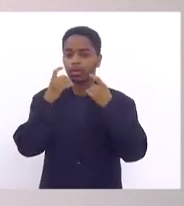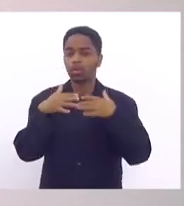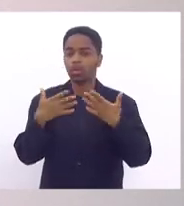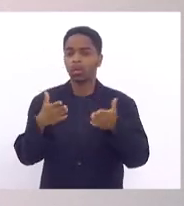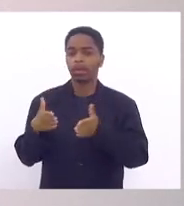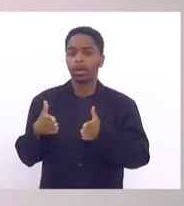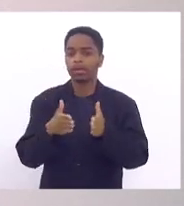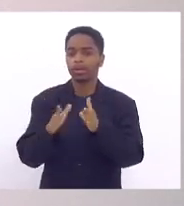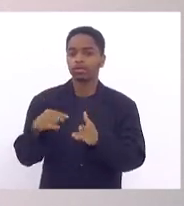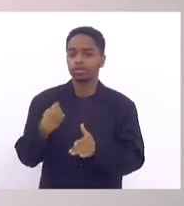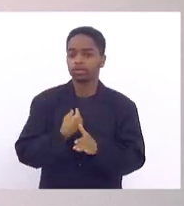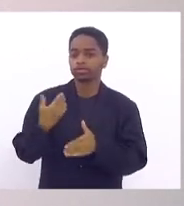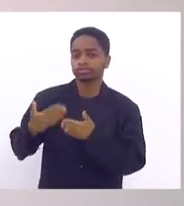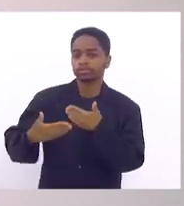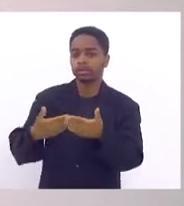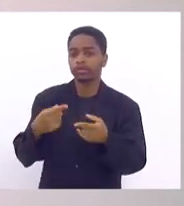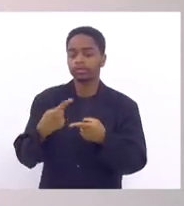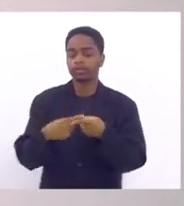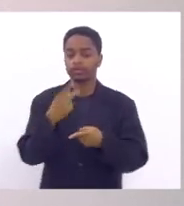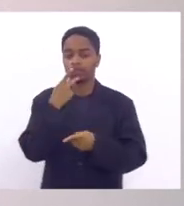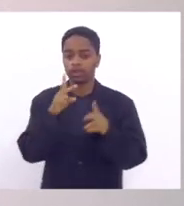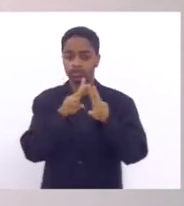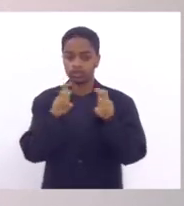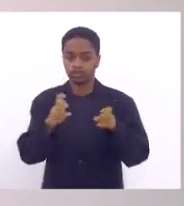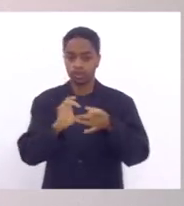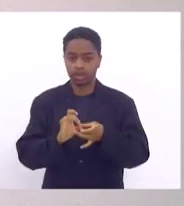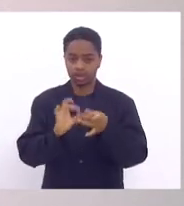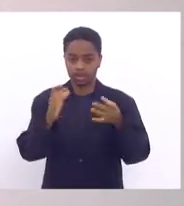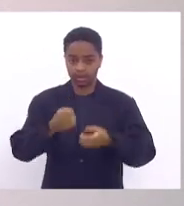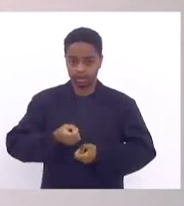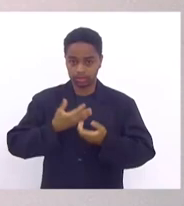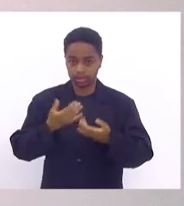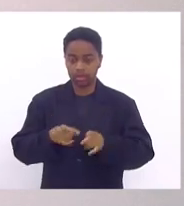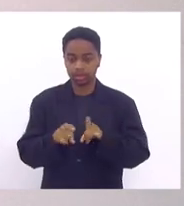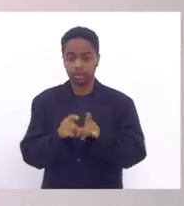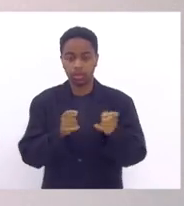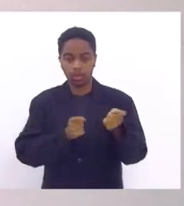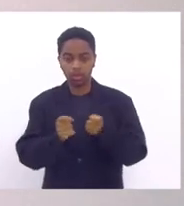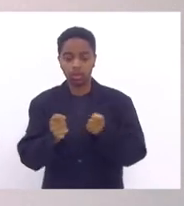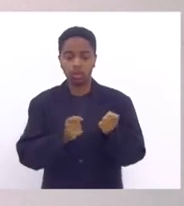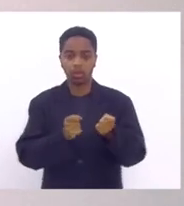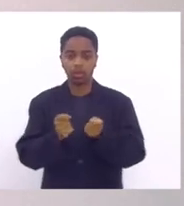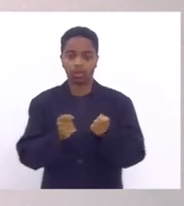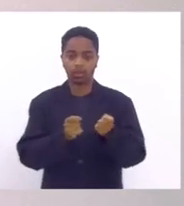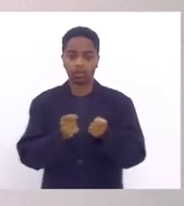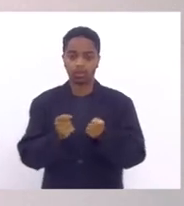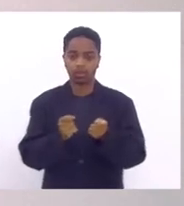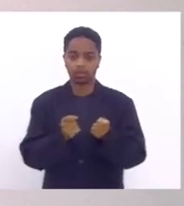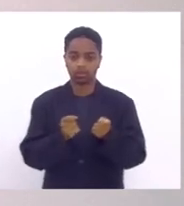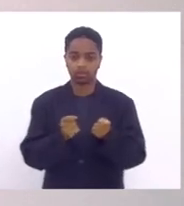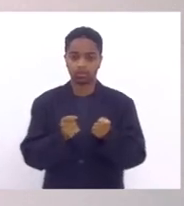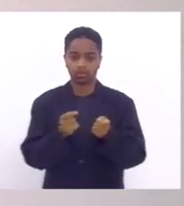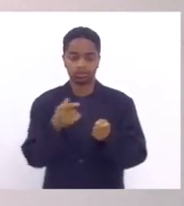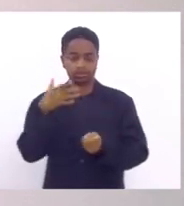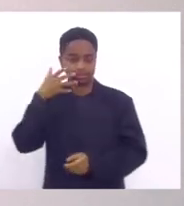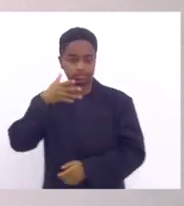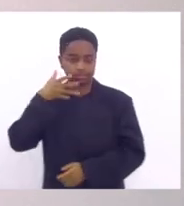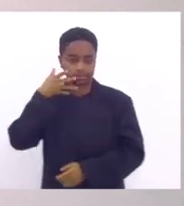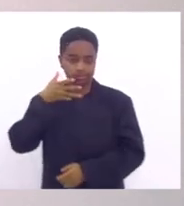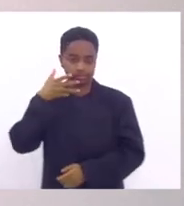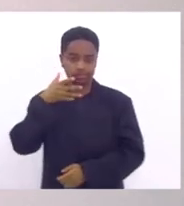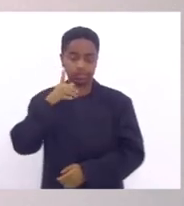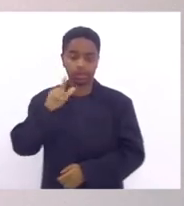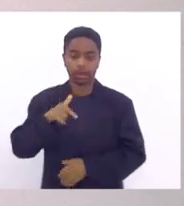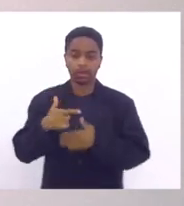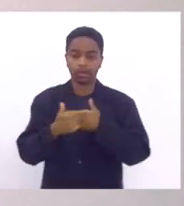eh falar de liberdade de expressão eh controlar eh eh discursos é uma